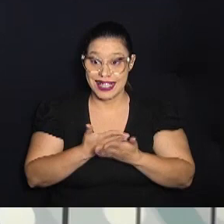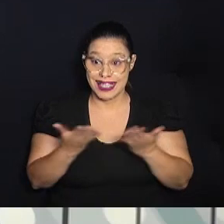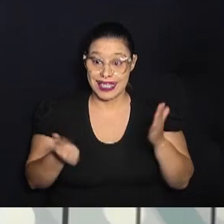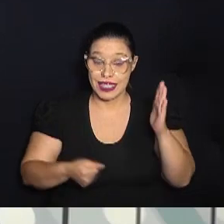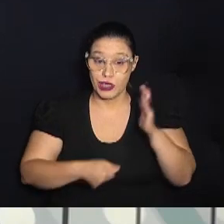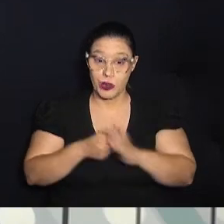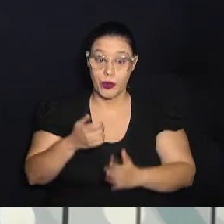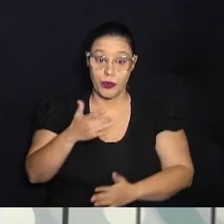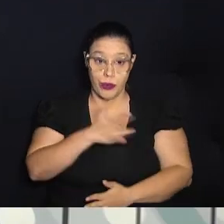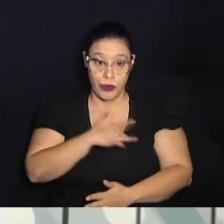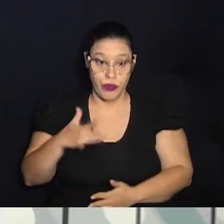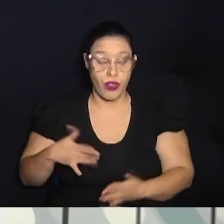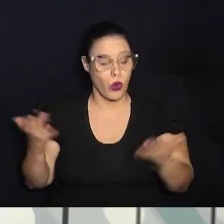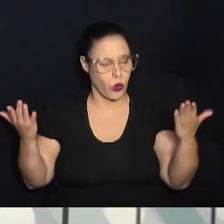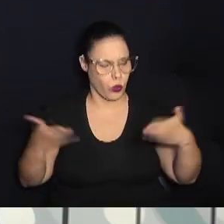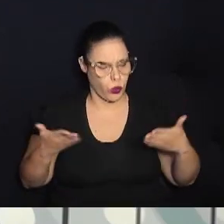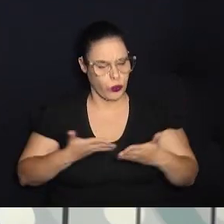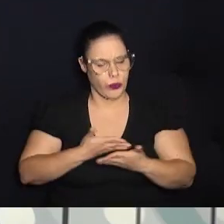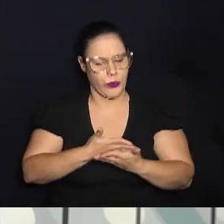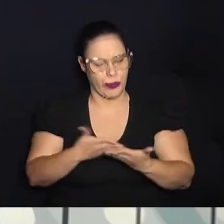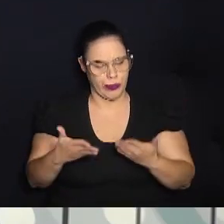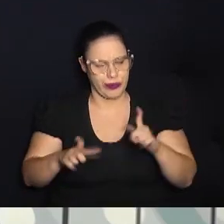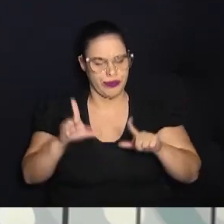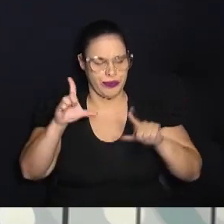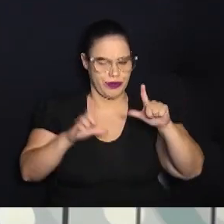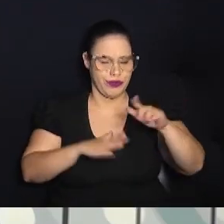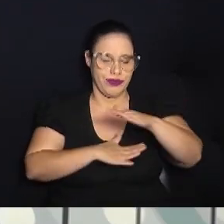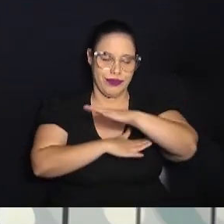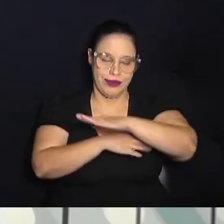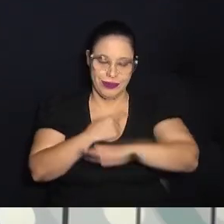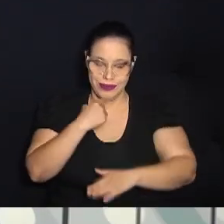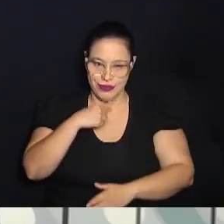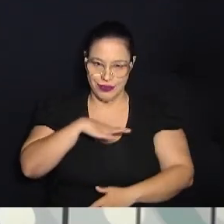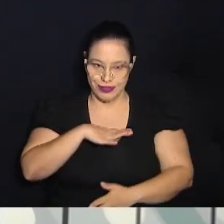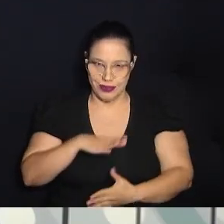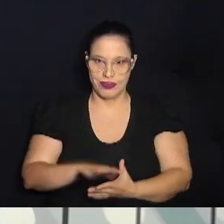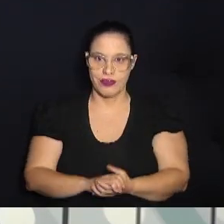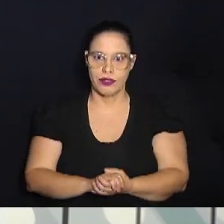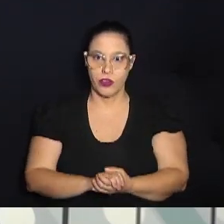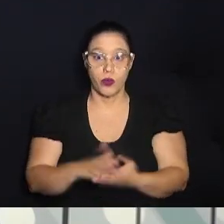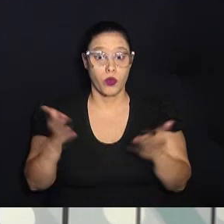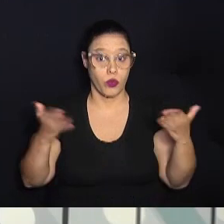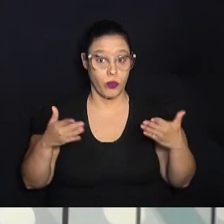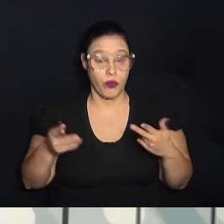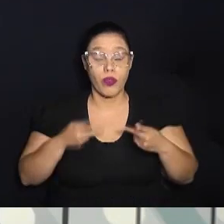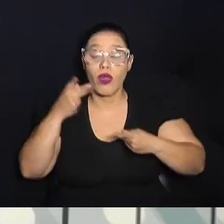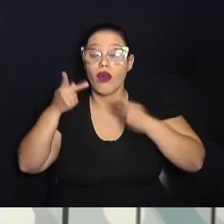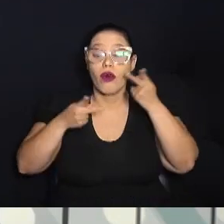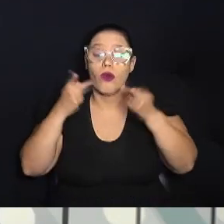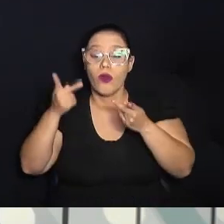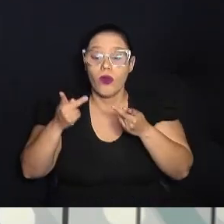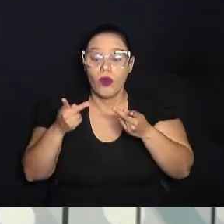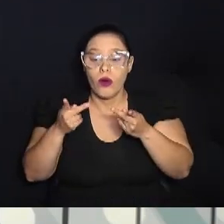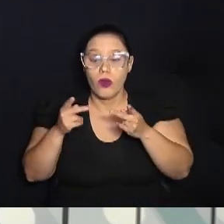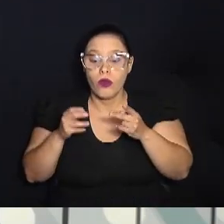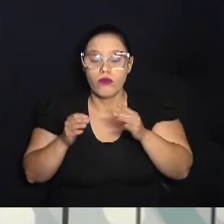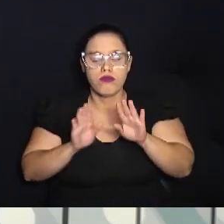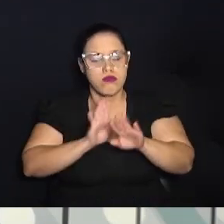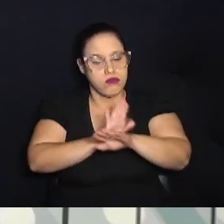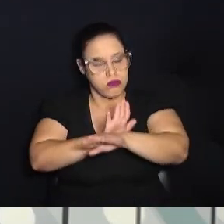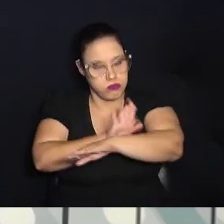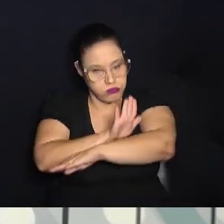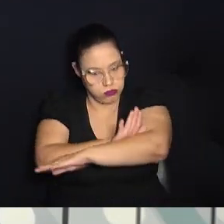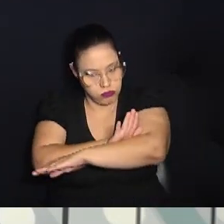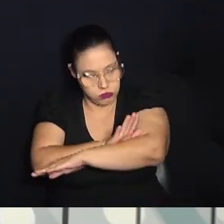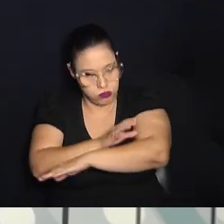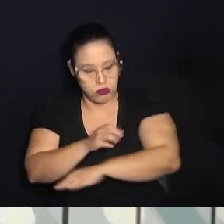Olá pessoal, mais um Saúde Agora, começando aqui na programação da TV Câmara Campinas, e hoje nós vamos falar sobre os